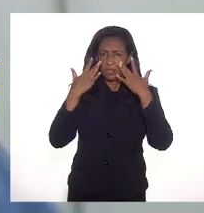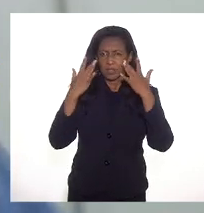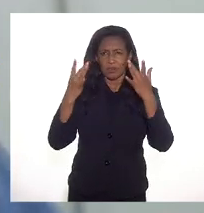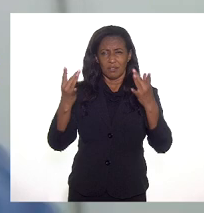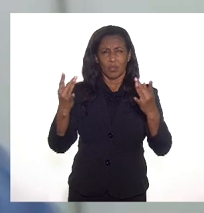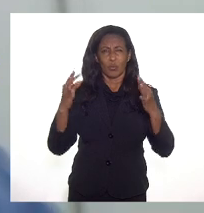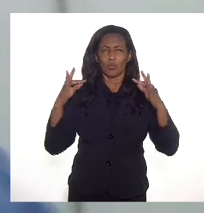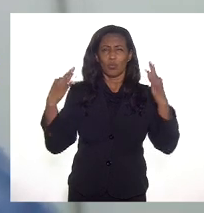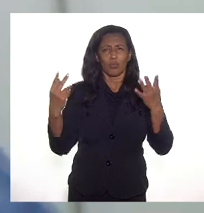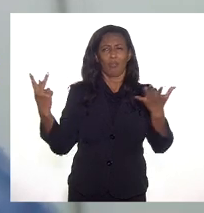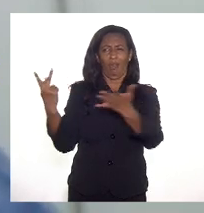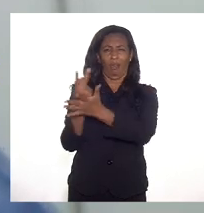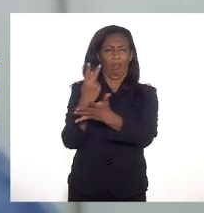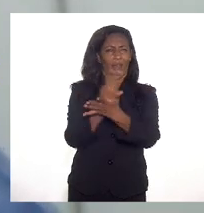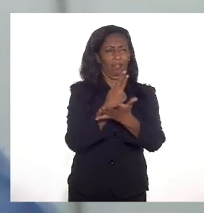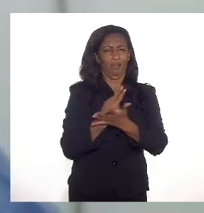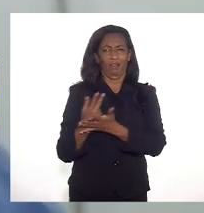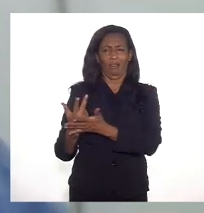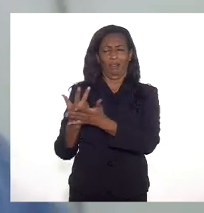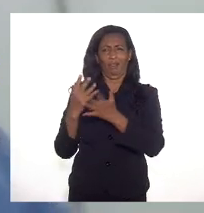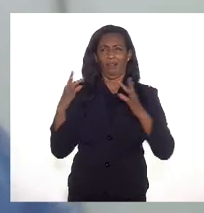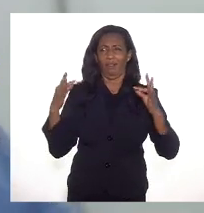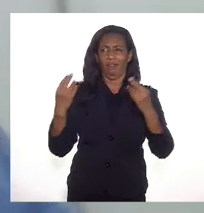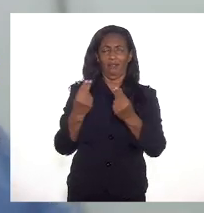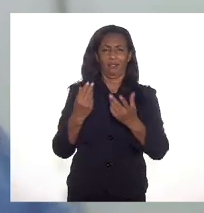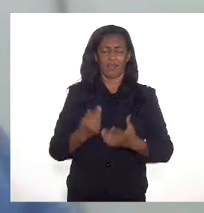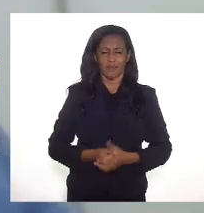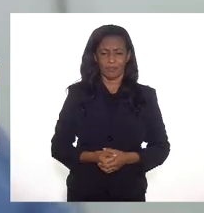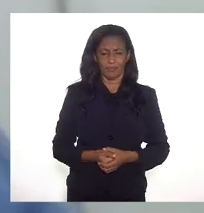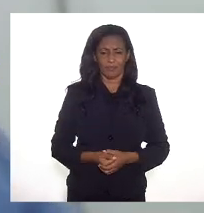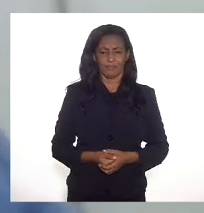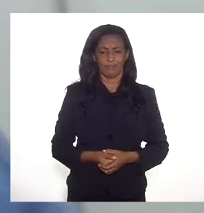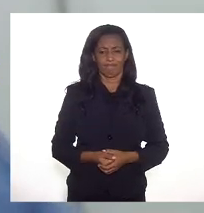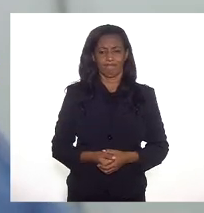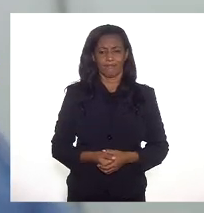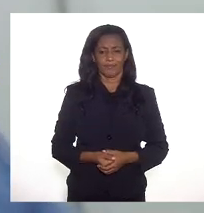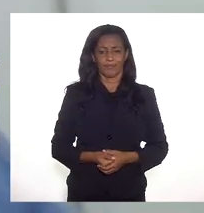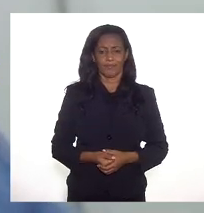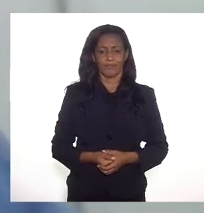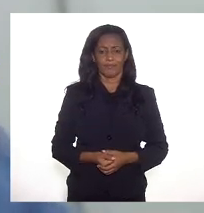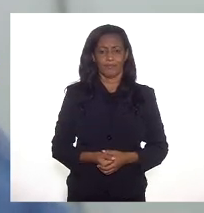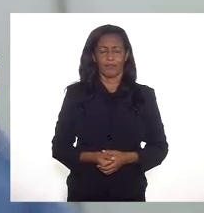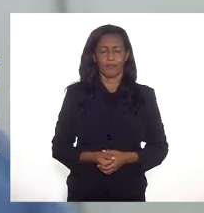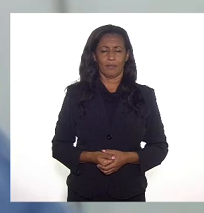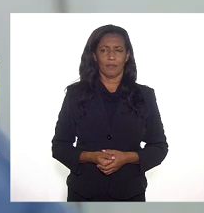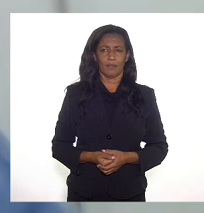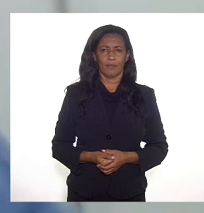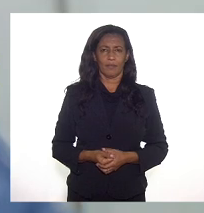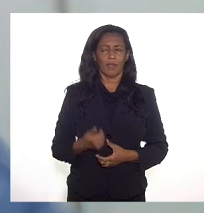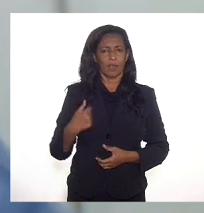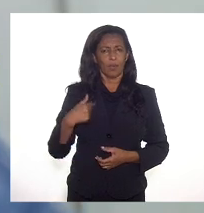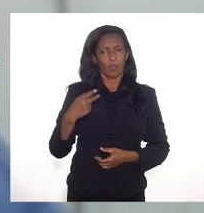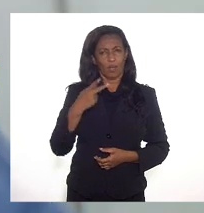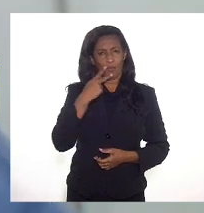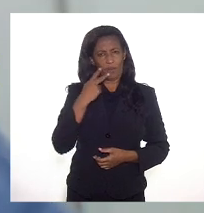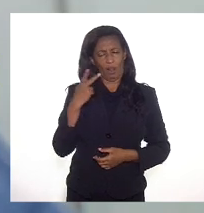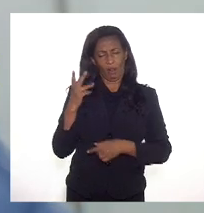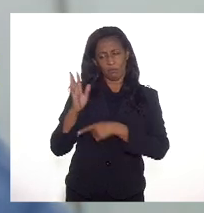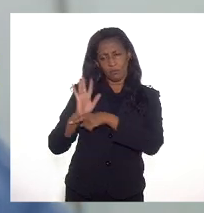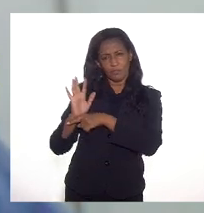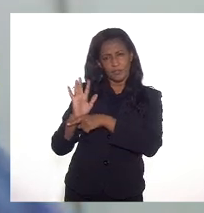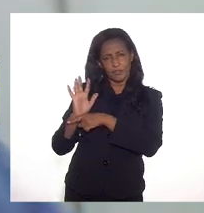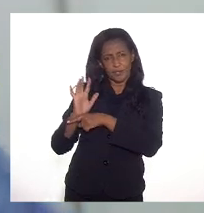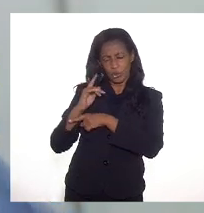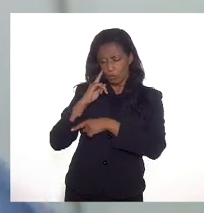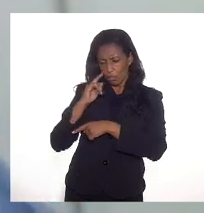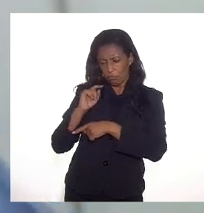está acontecendo. E eu quero fazer referência a esse vídeo porque